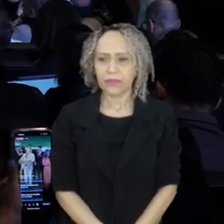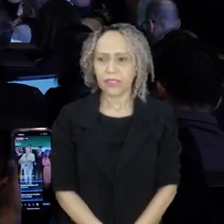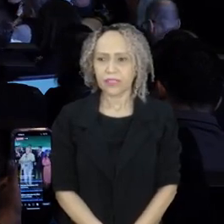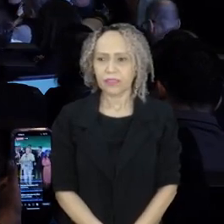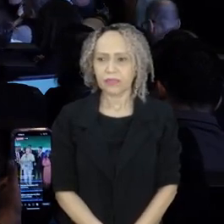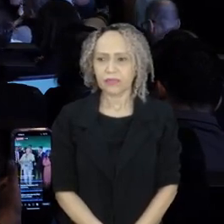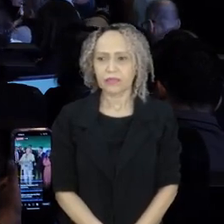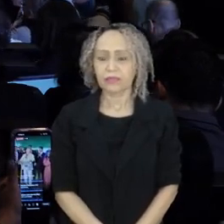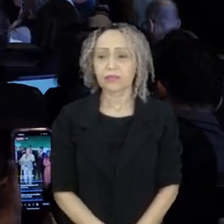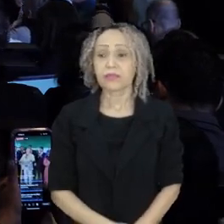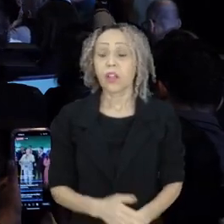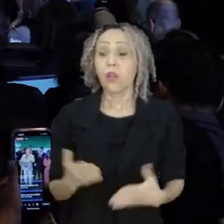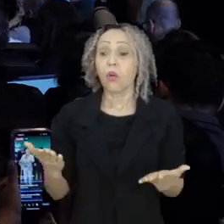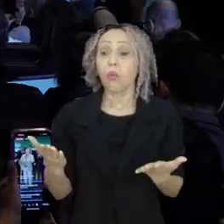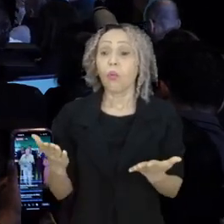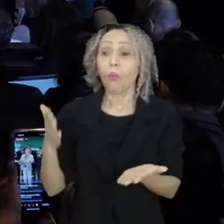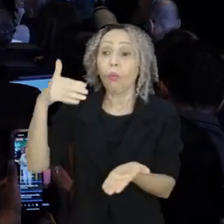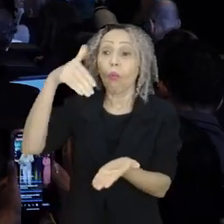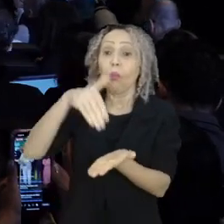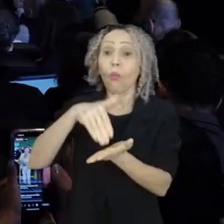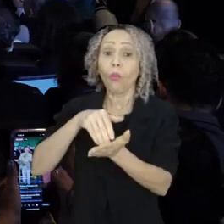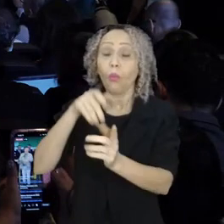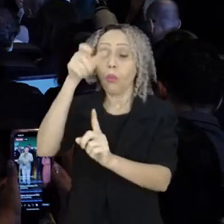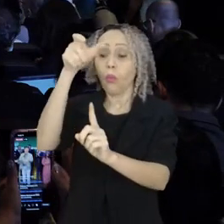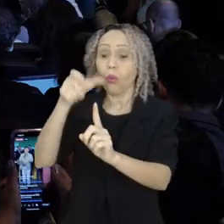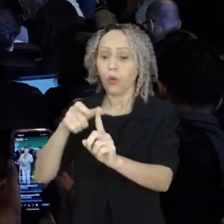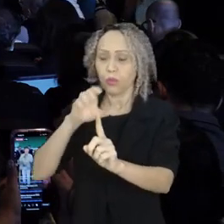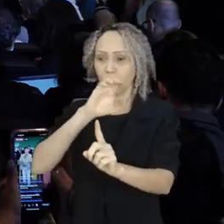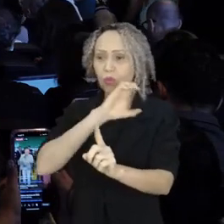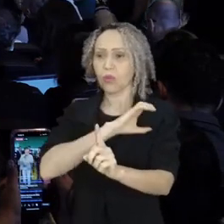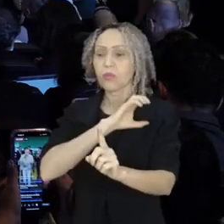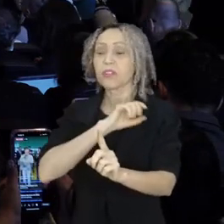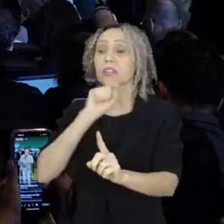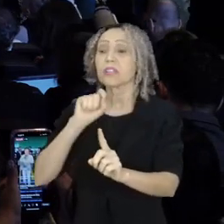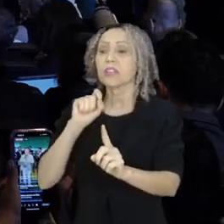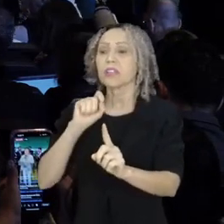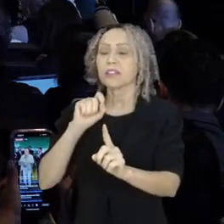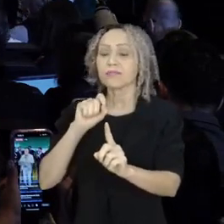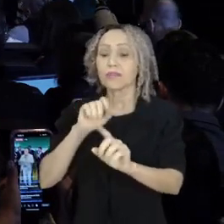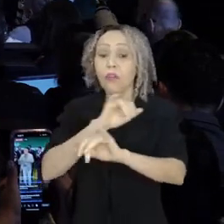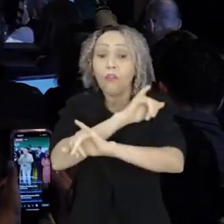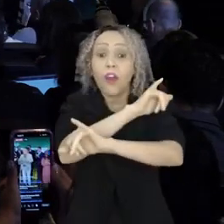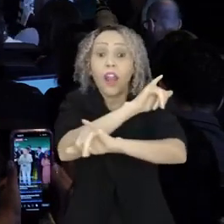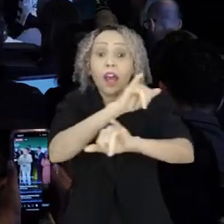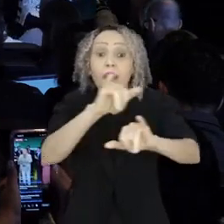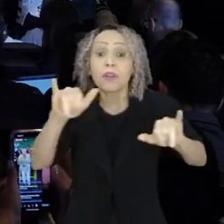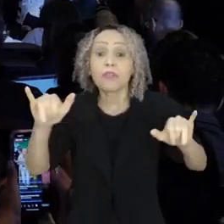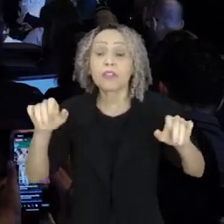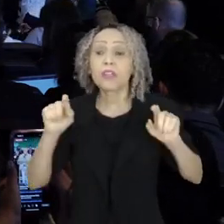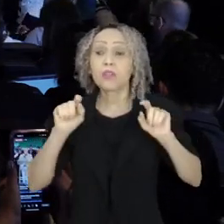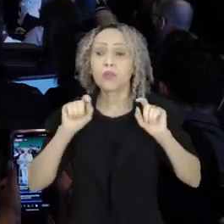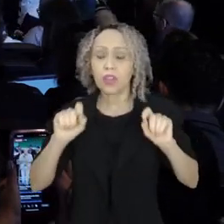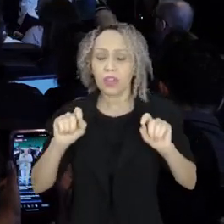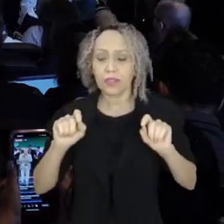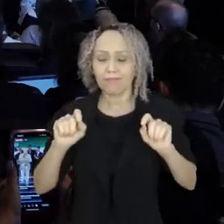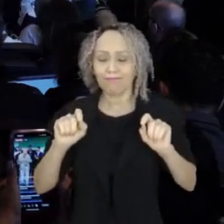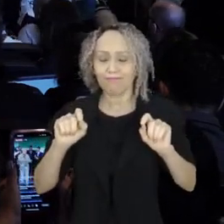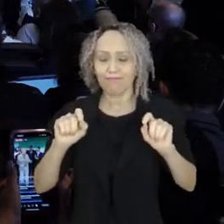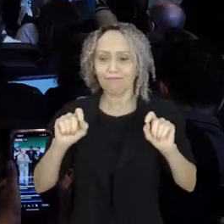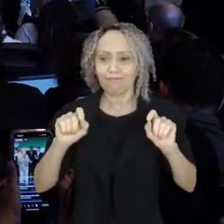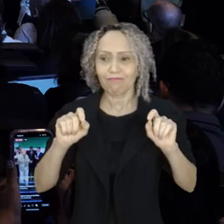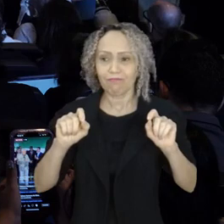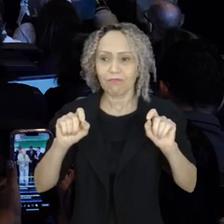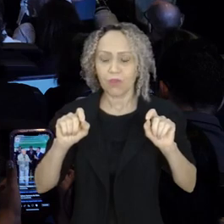Por último, companheiros e companheiras, eu queria dizer para vocês que a construção do